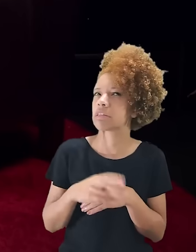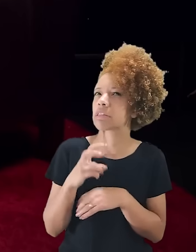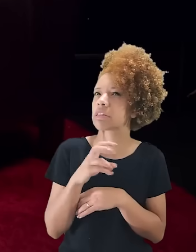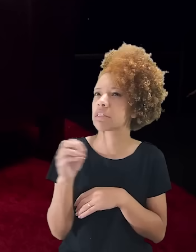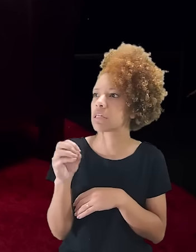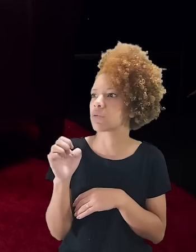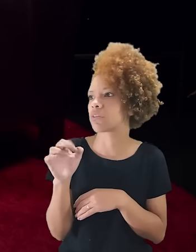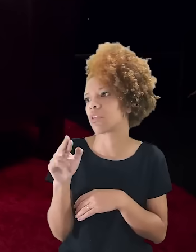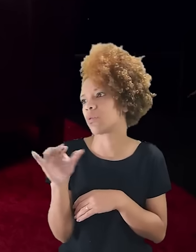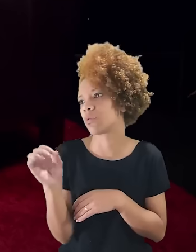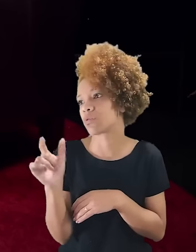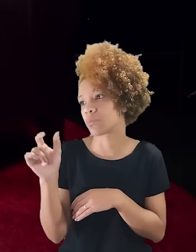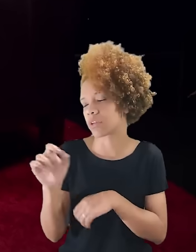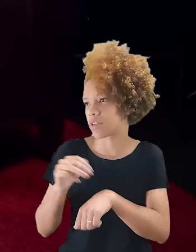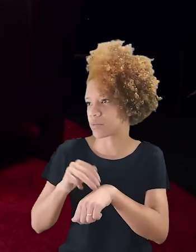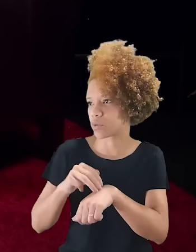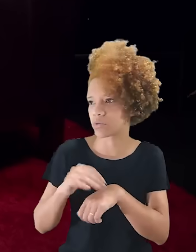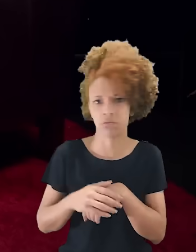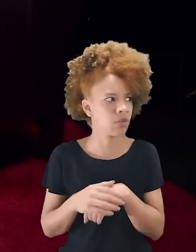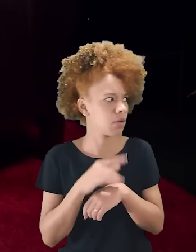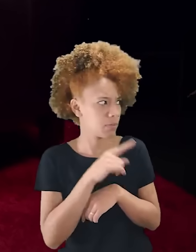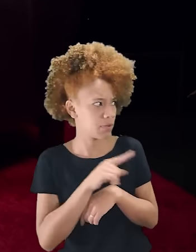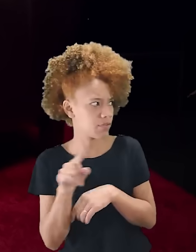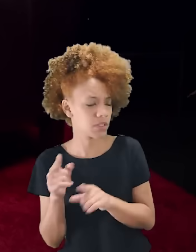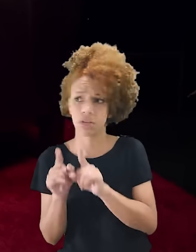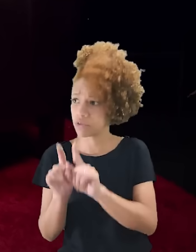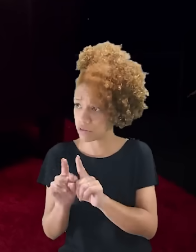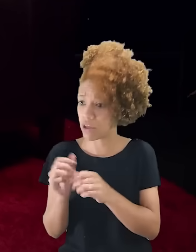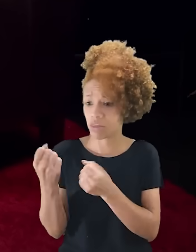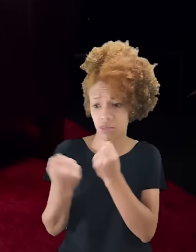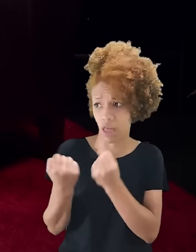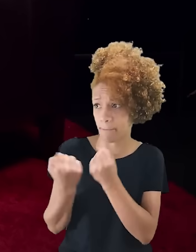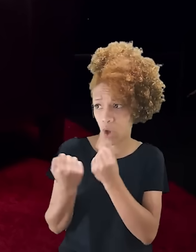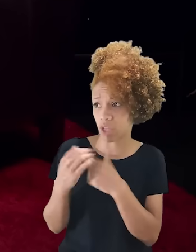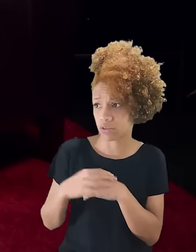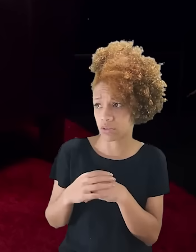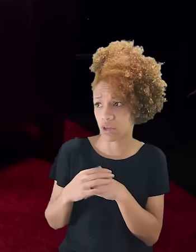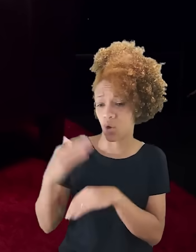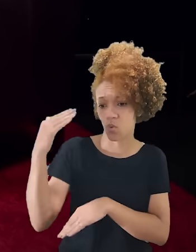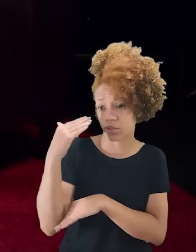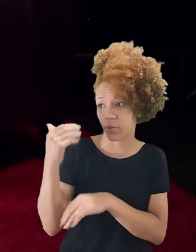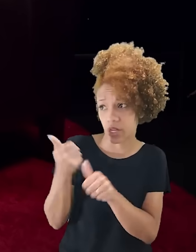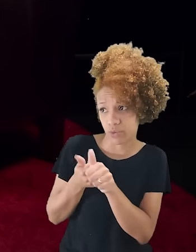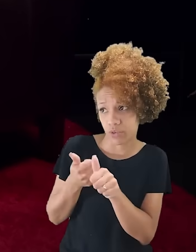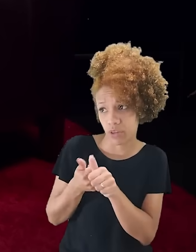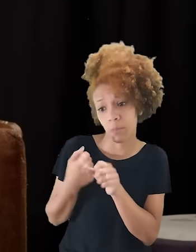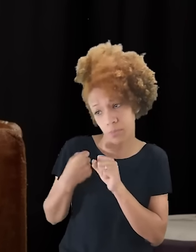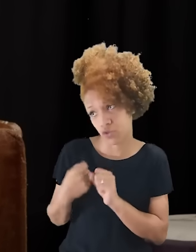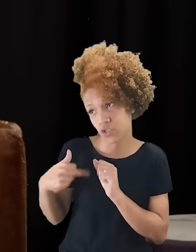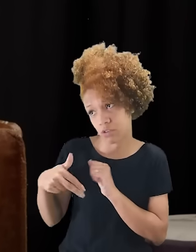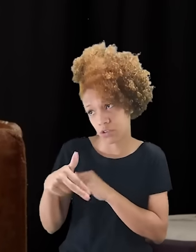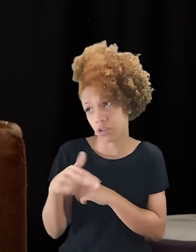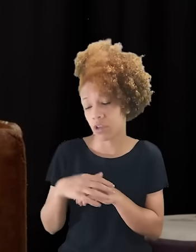500€ por por tipo 10 minutos para você entrar para ele me deixar lá na porta mas ele meu hotel era do lado eu podia ter ido